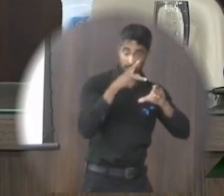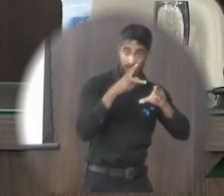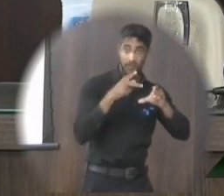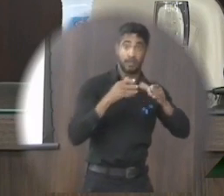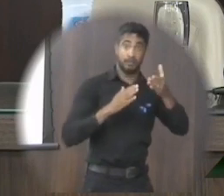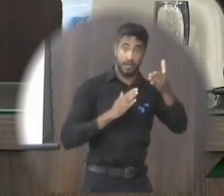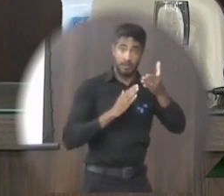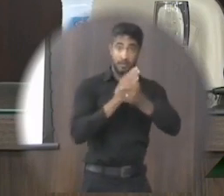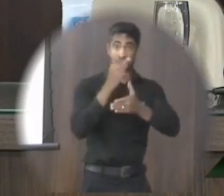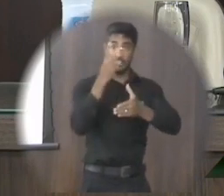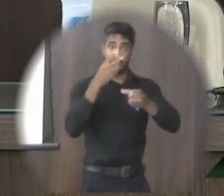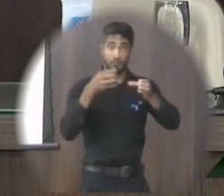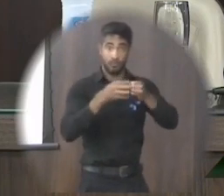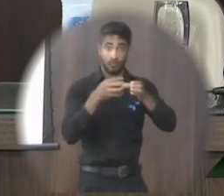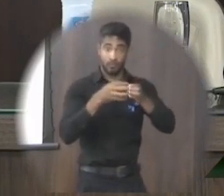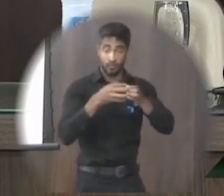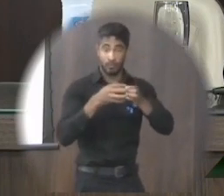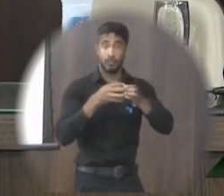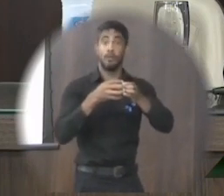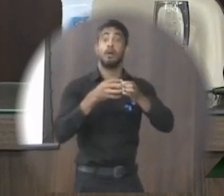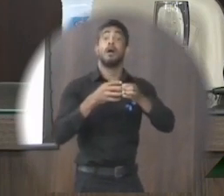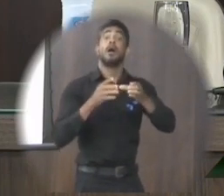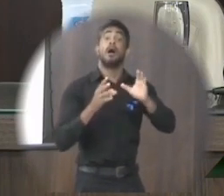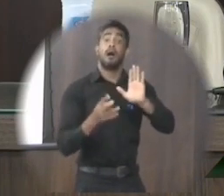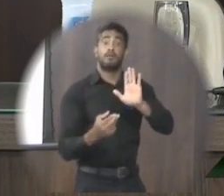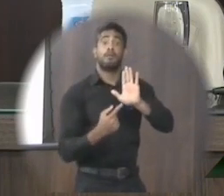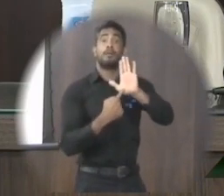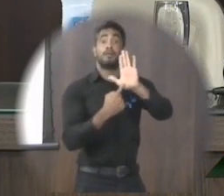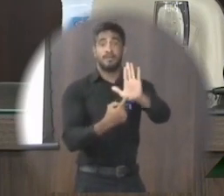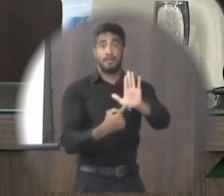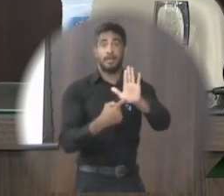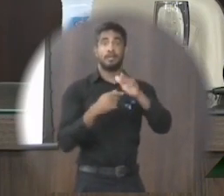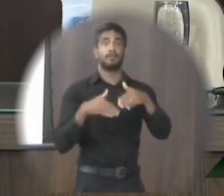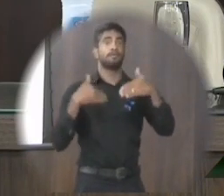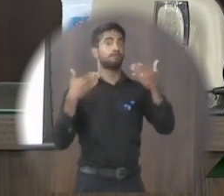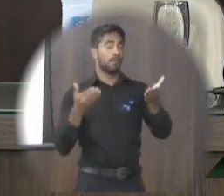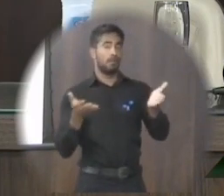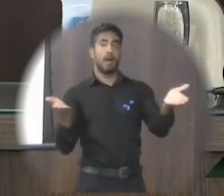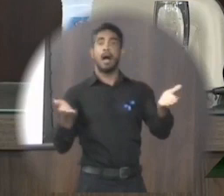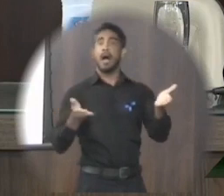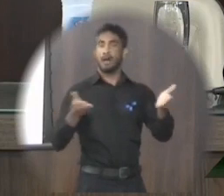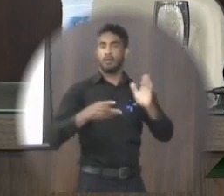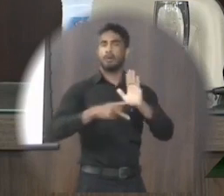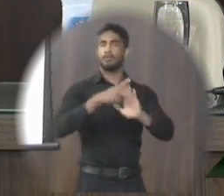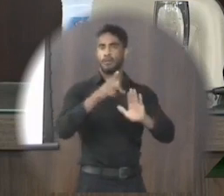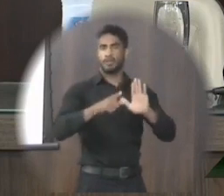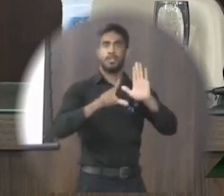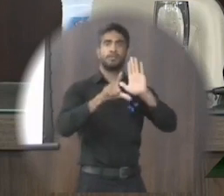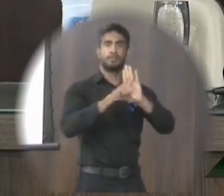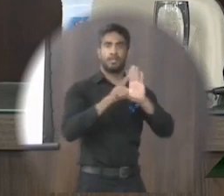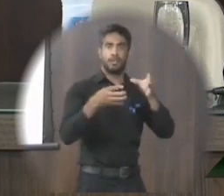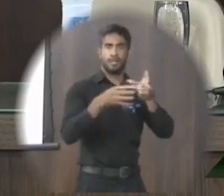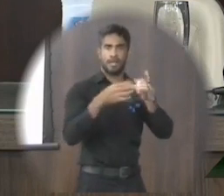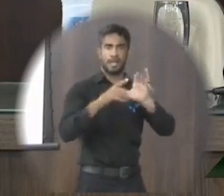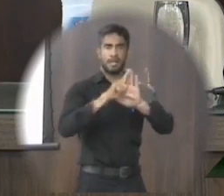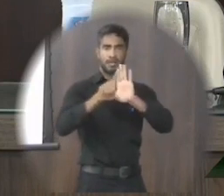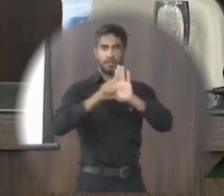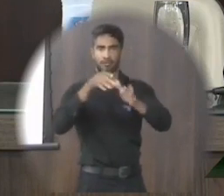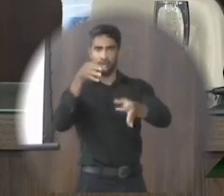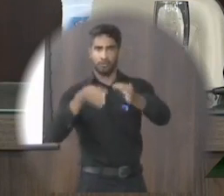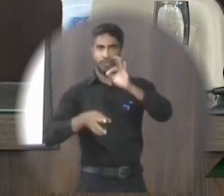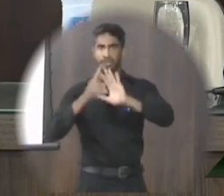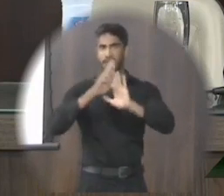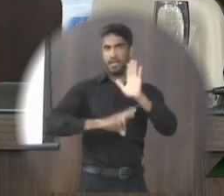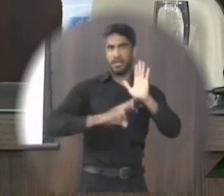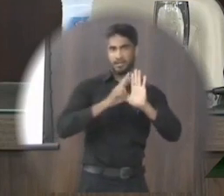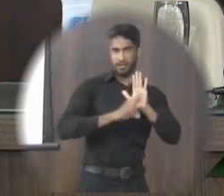foi aprovado em segundo turno na forma apresentada. Vem agora o projeto à Comissão de Legislação, Justiça